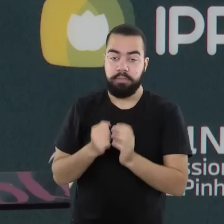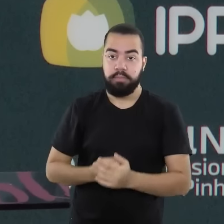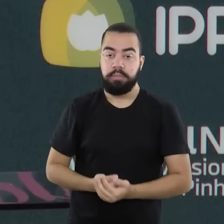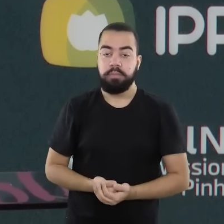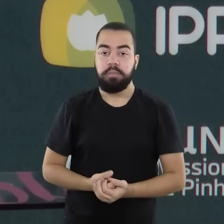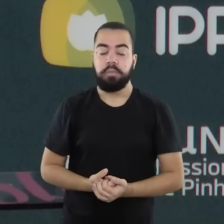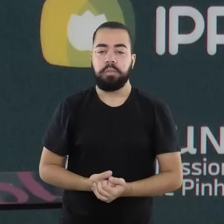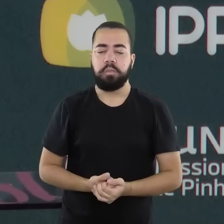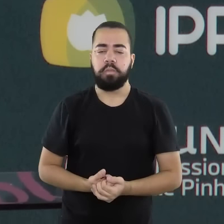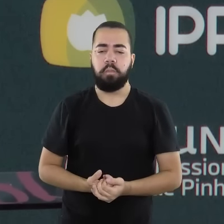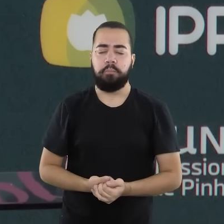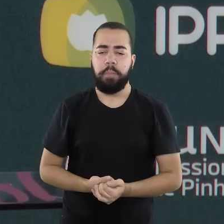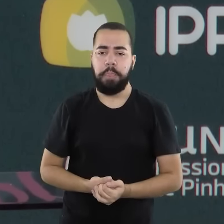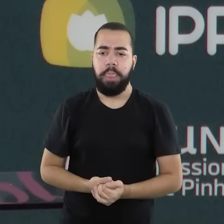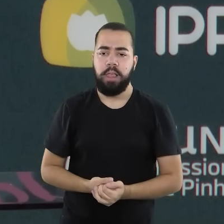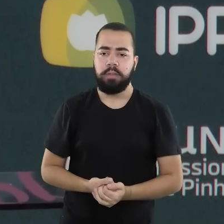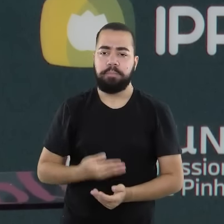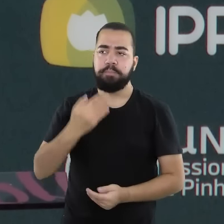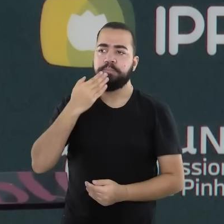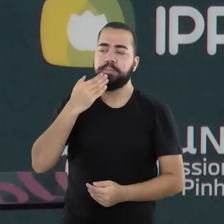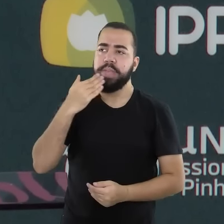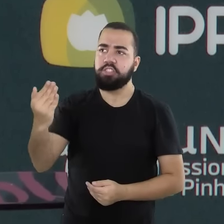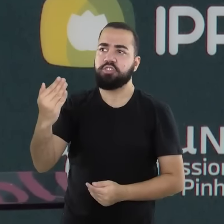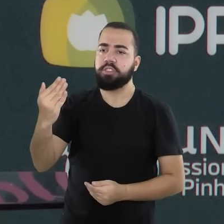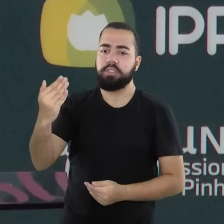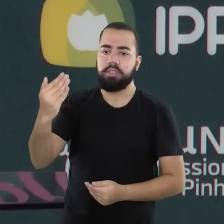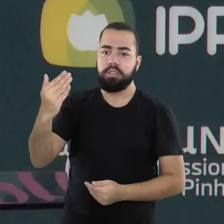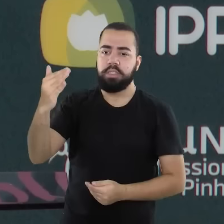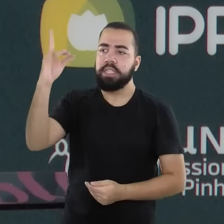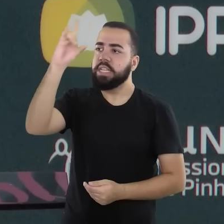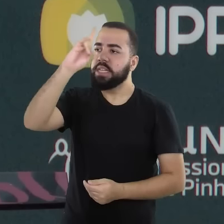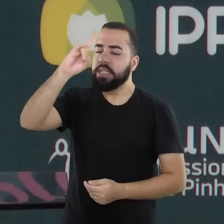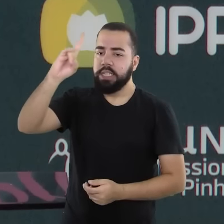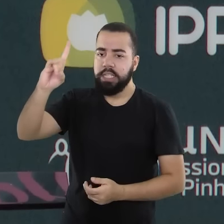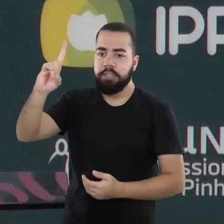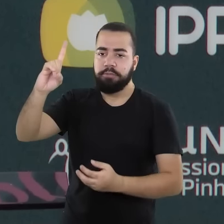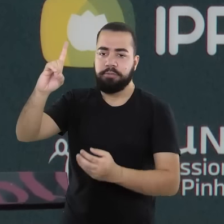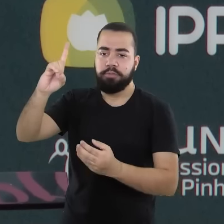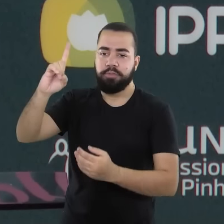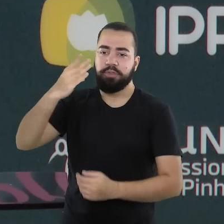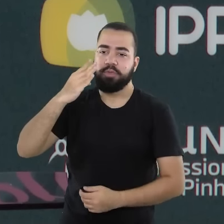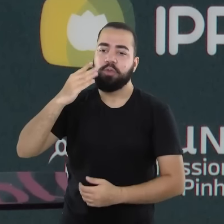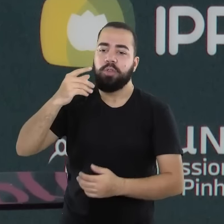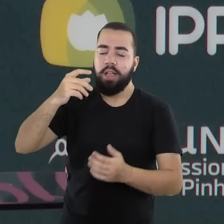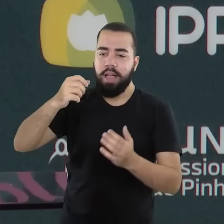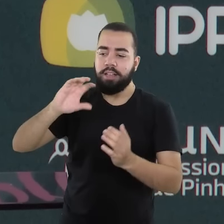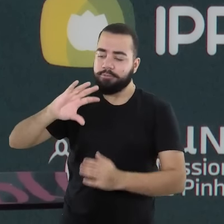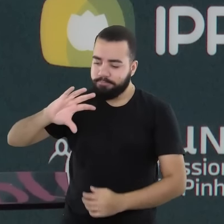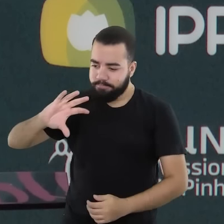Que você orasse essa promessa. Senhor, nós nos humilhamos nesta manhã.